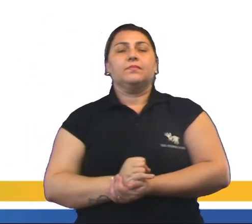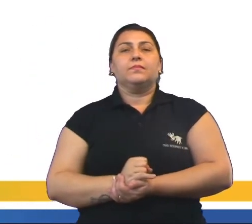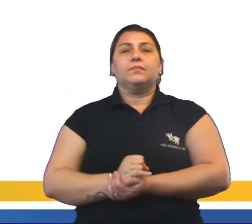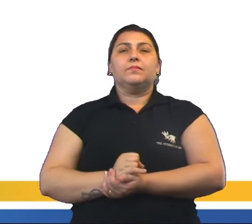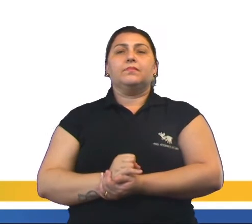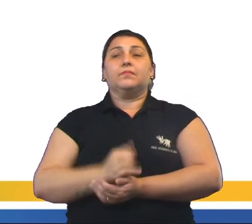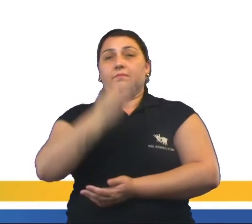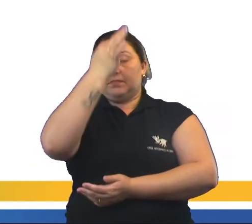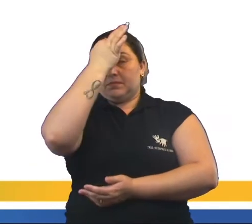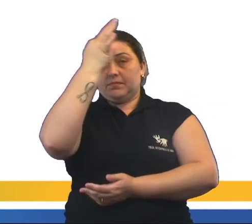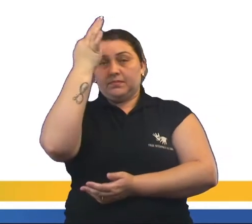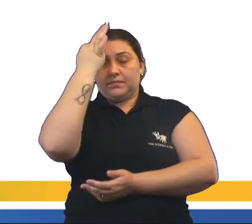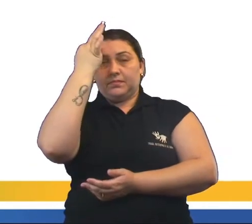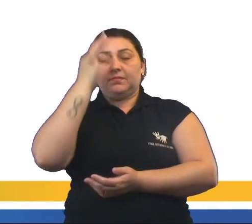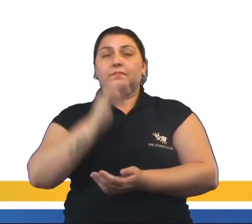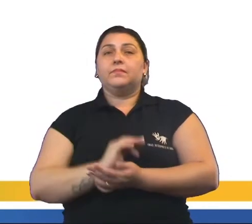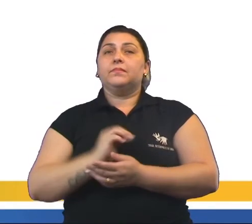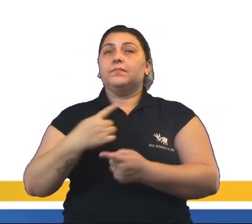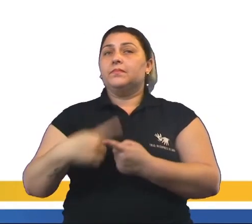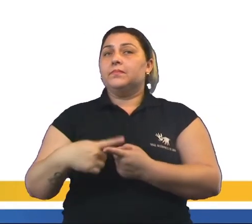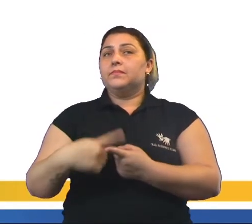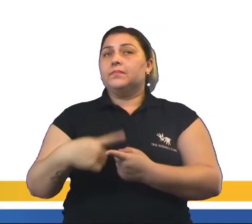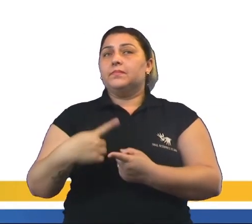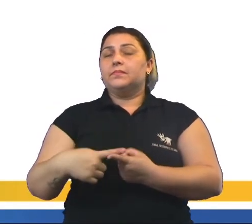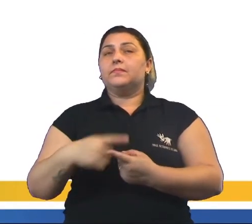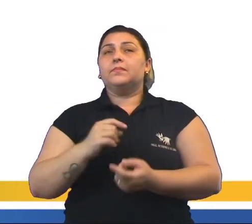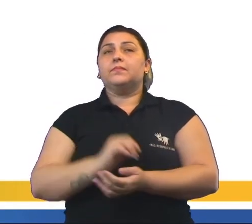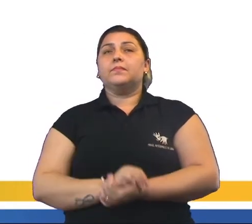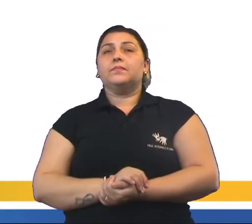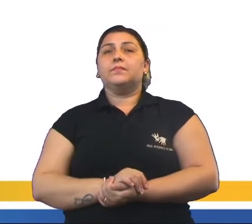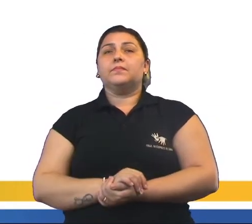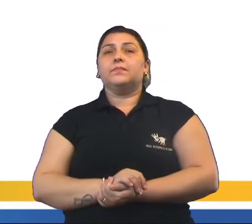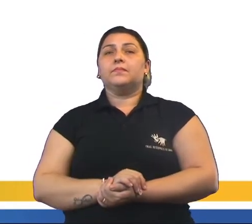a filosofia, né? Porque ele